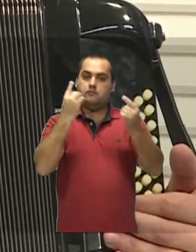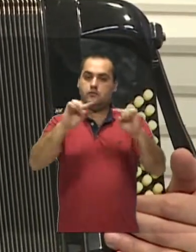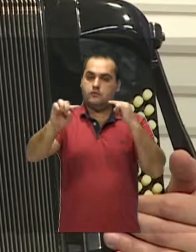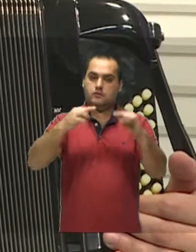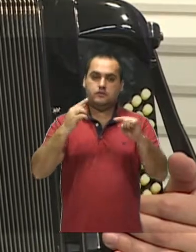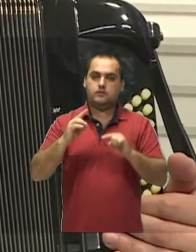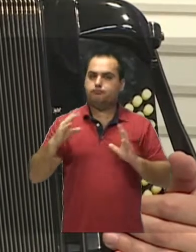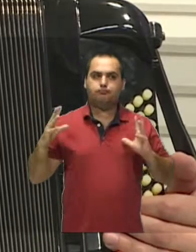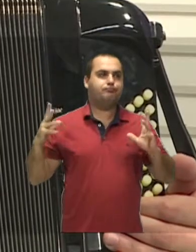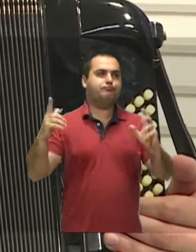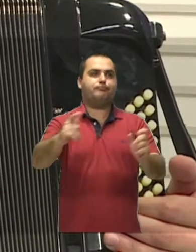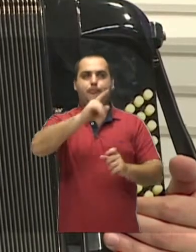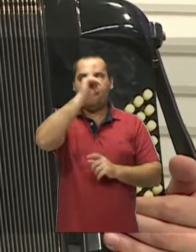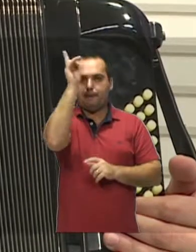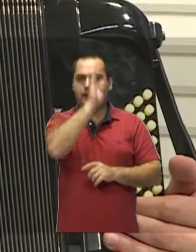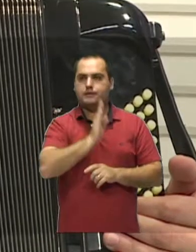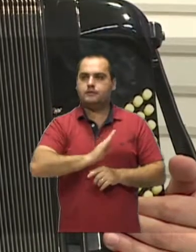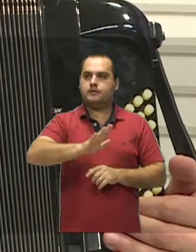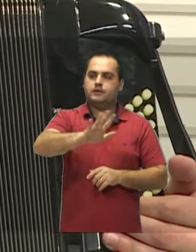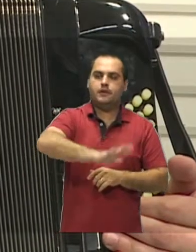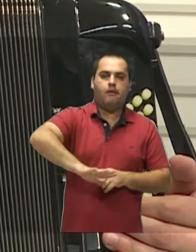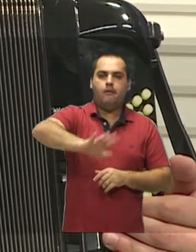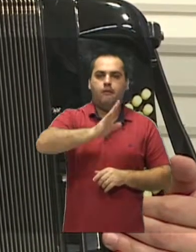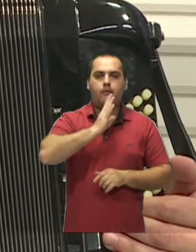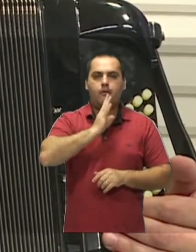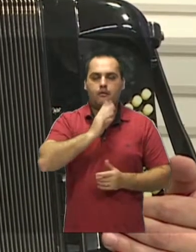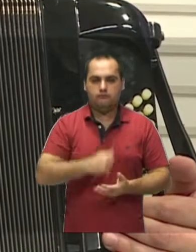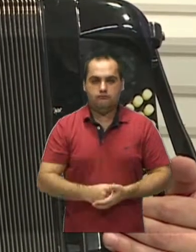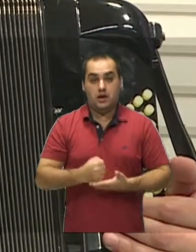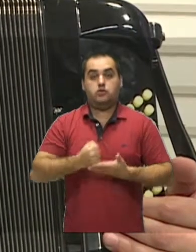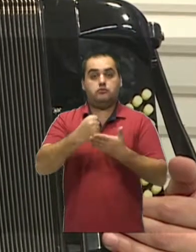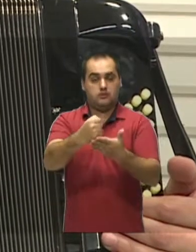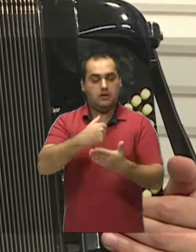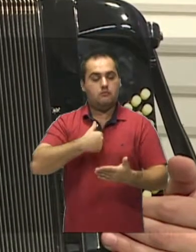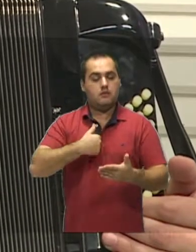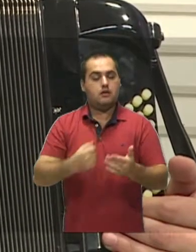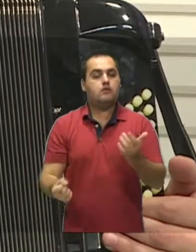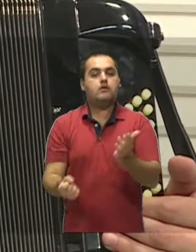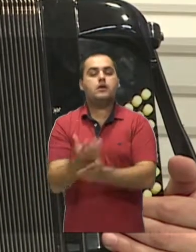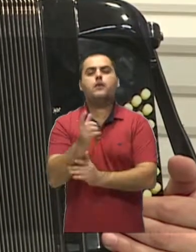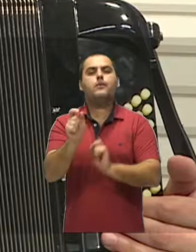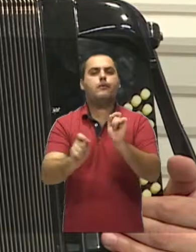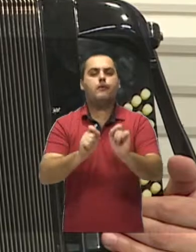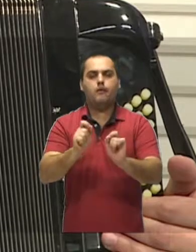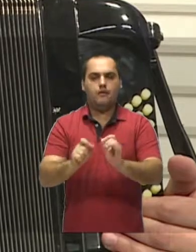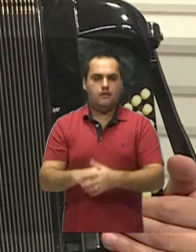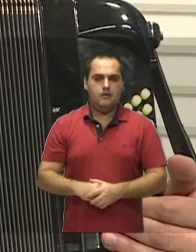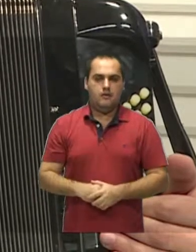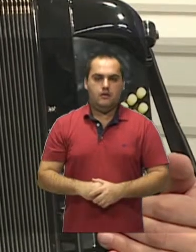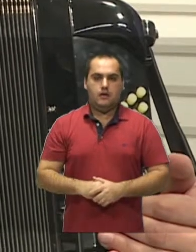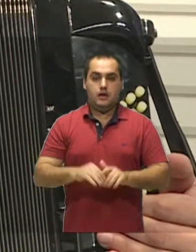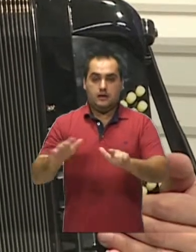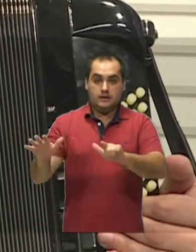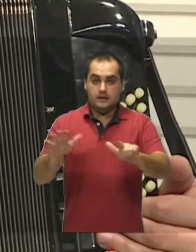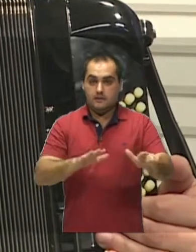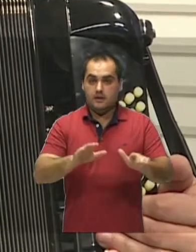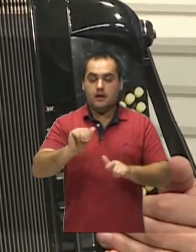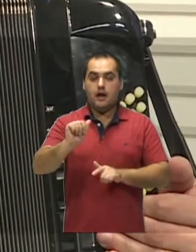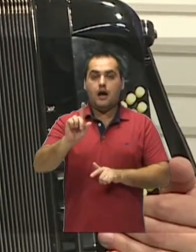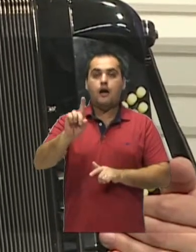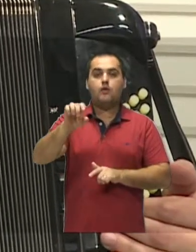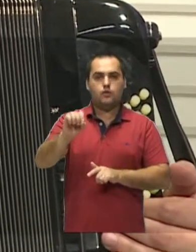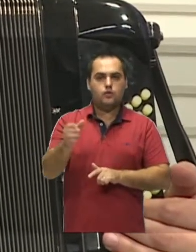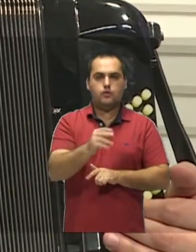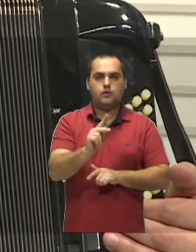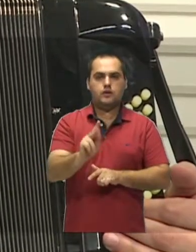amplamente conhecido. Eu também ajudei a criar o festival, a Semana Aldo Krieger, em